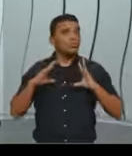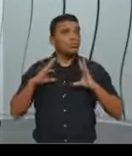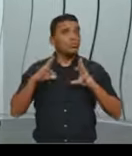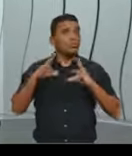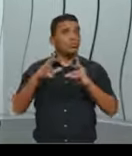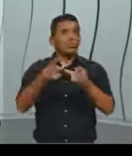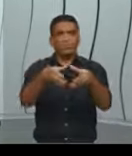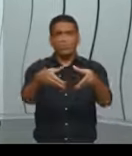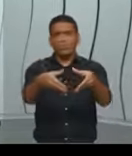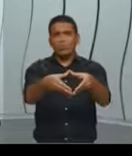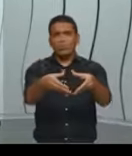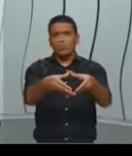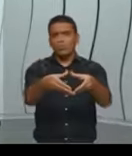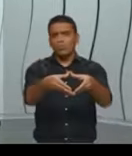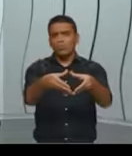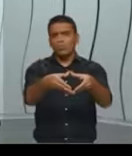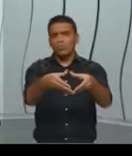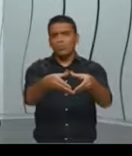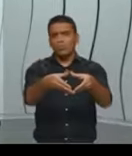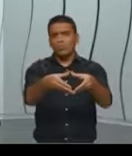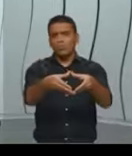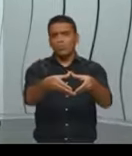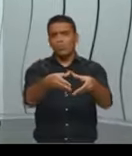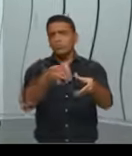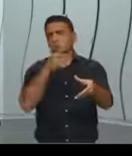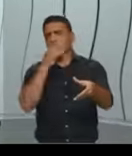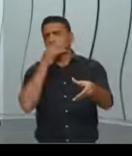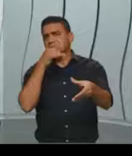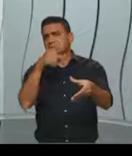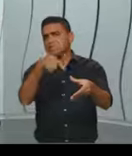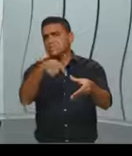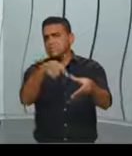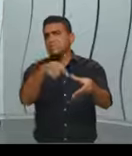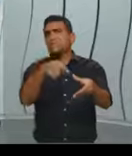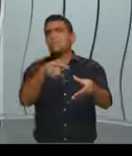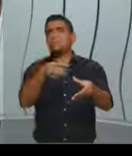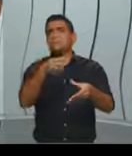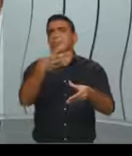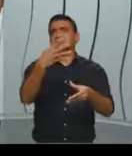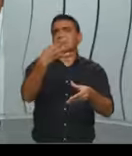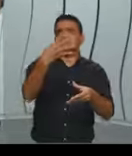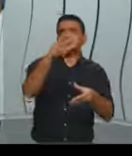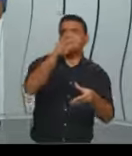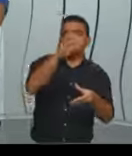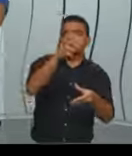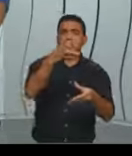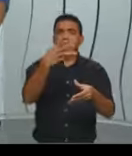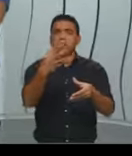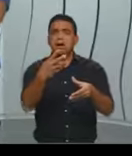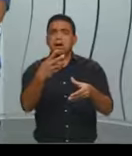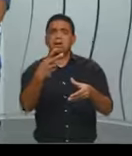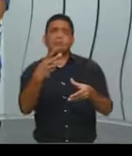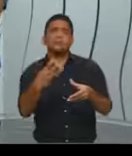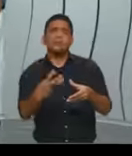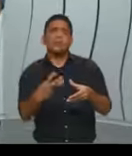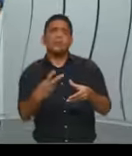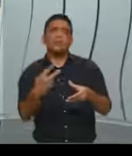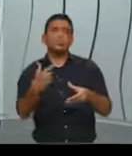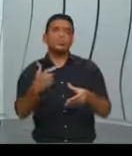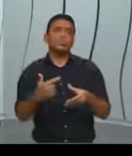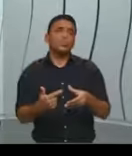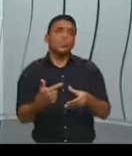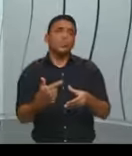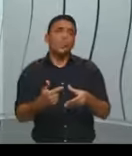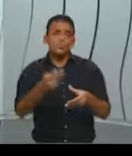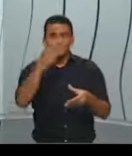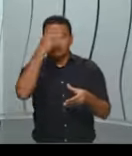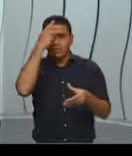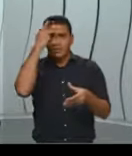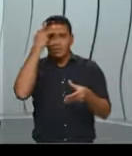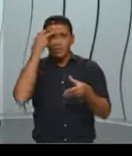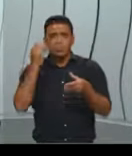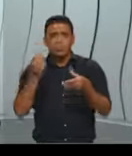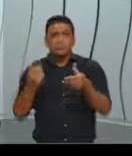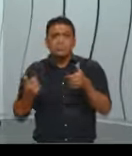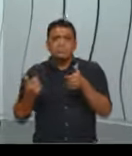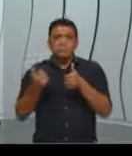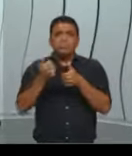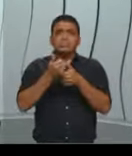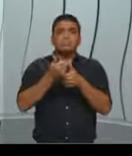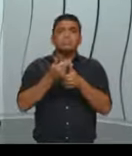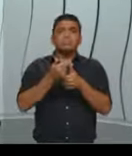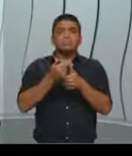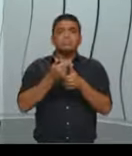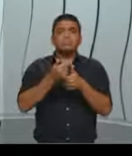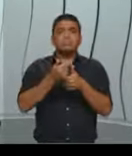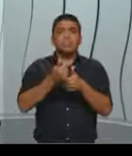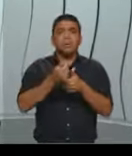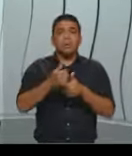comissão onde os cinco ou 4 ou 3 ou 2 pessoas vão ocupar aquela posição. Ah, quem ficar em